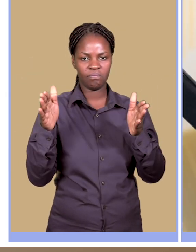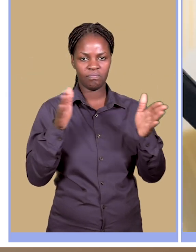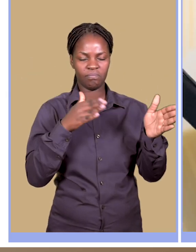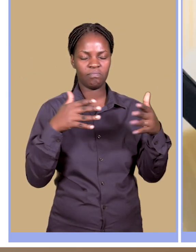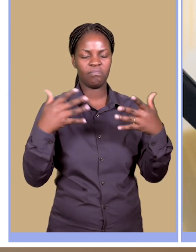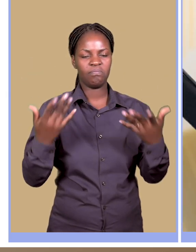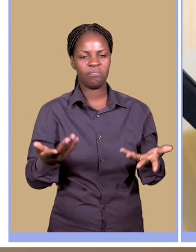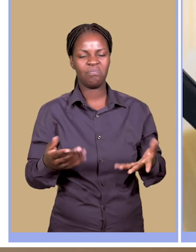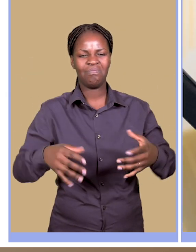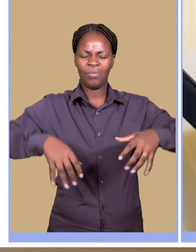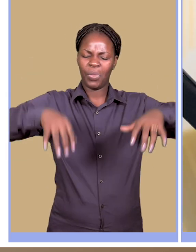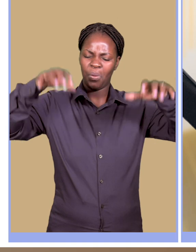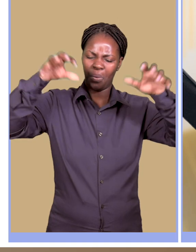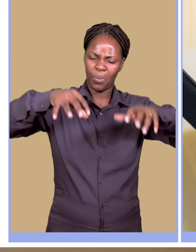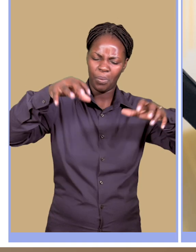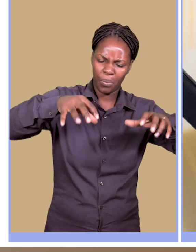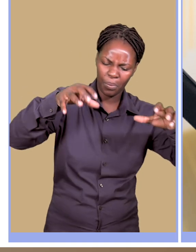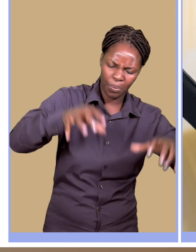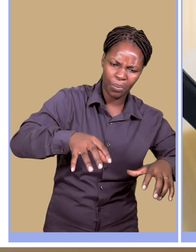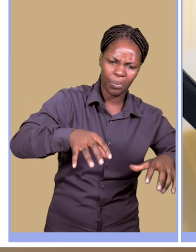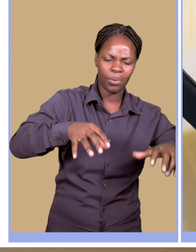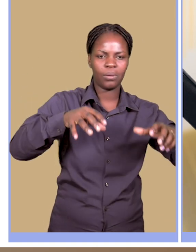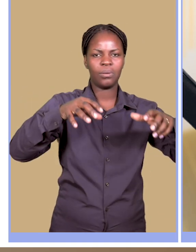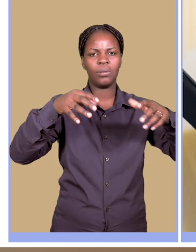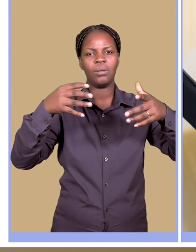mudanças climáticas, portanto, chuvas intensas,